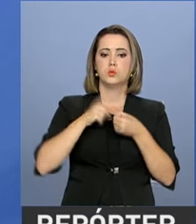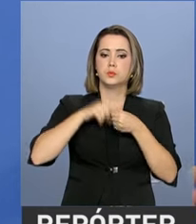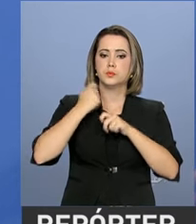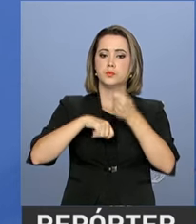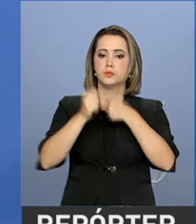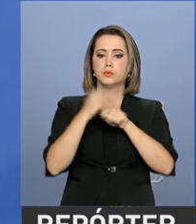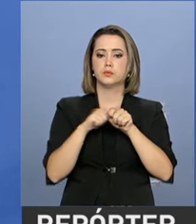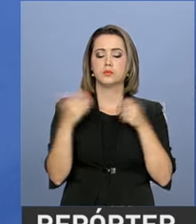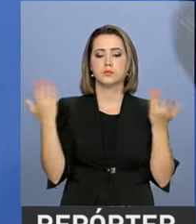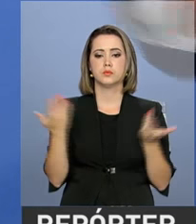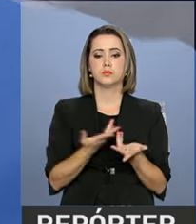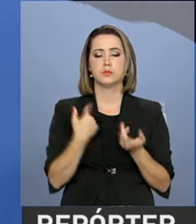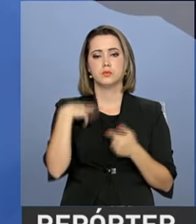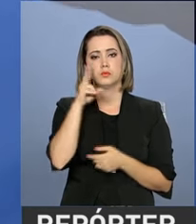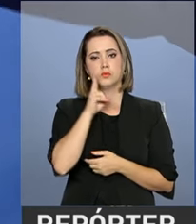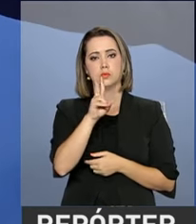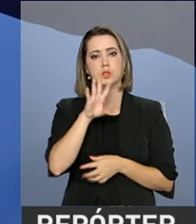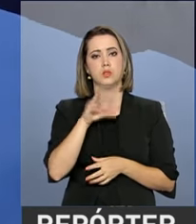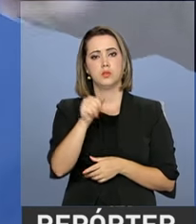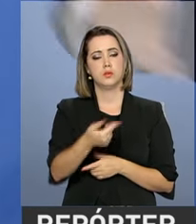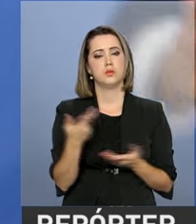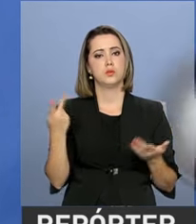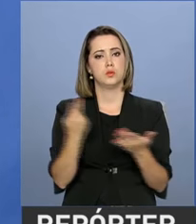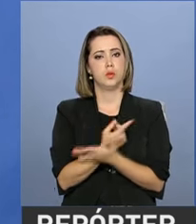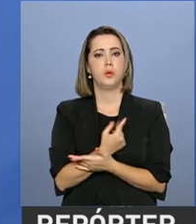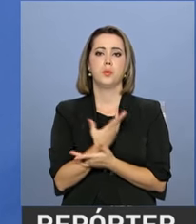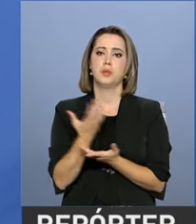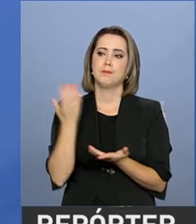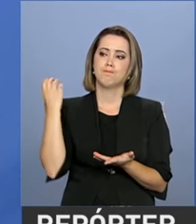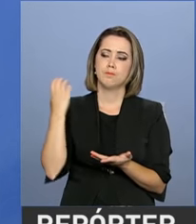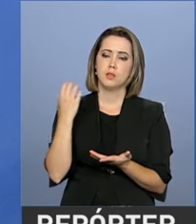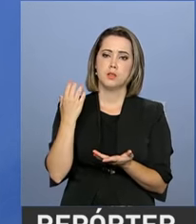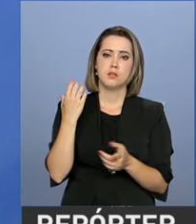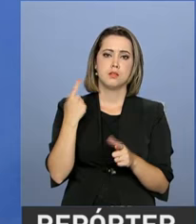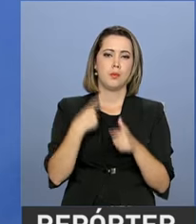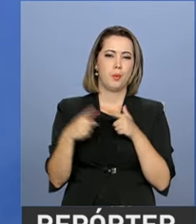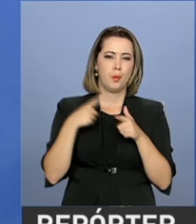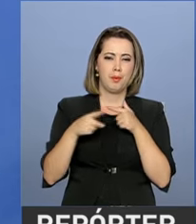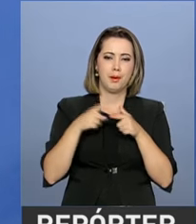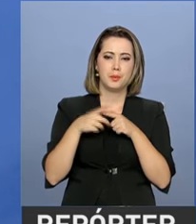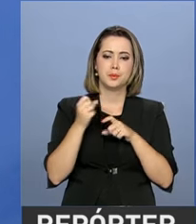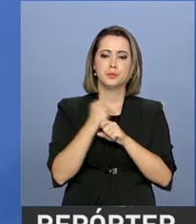recuperação, agora levando em conta todo o efeito da crise de